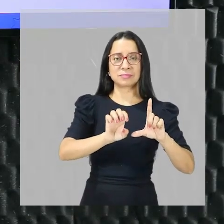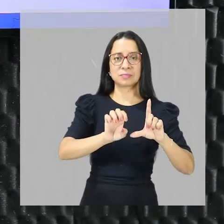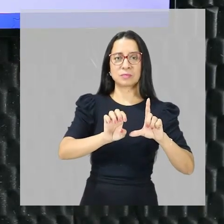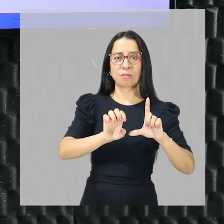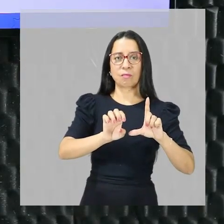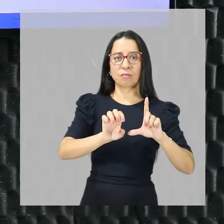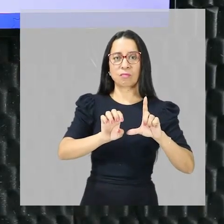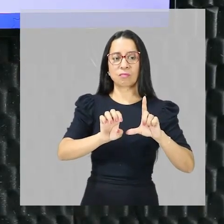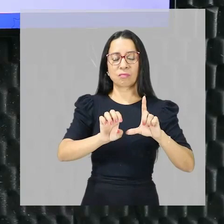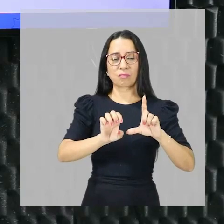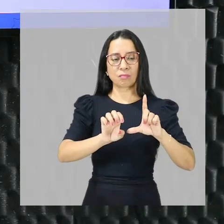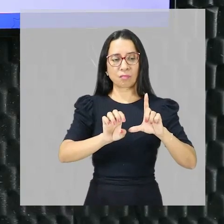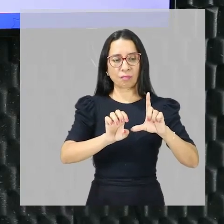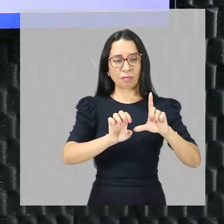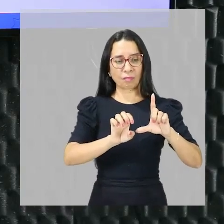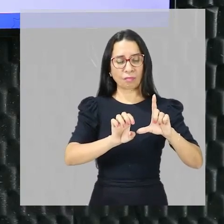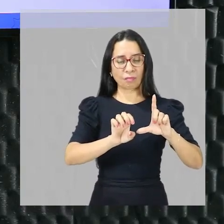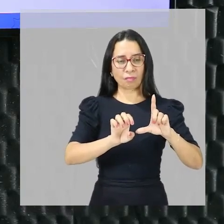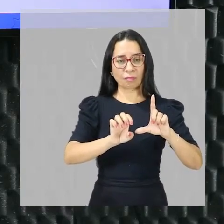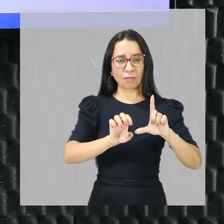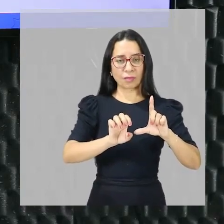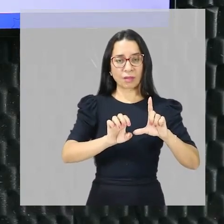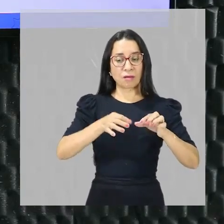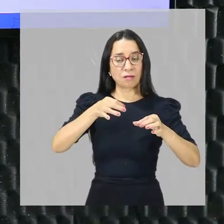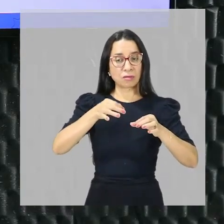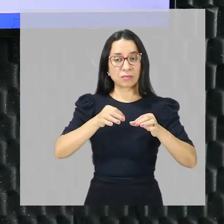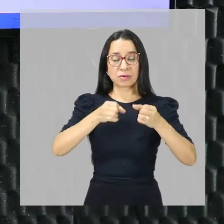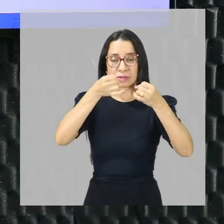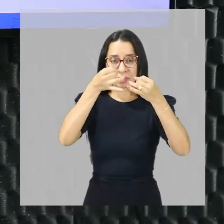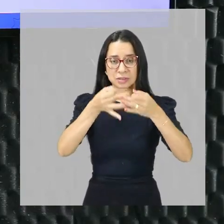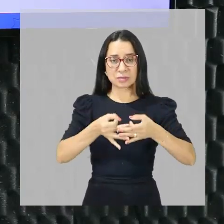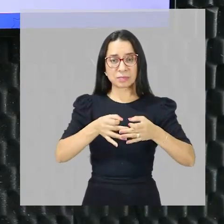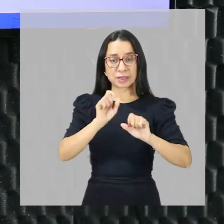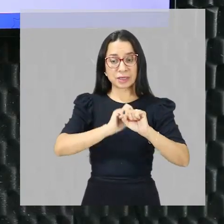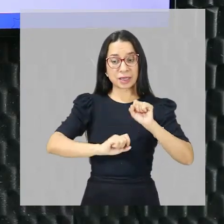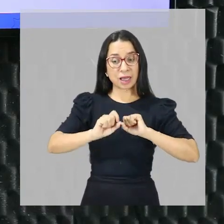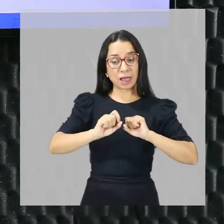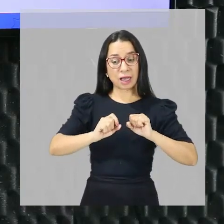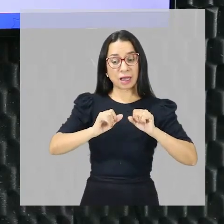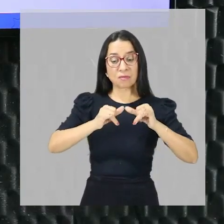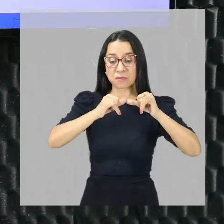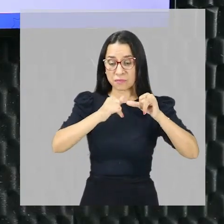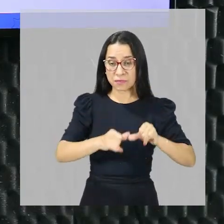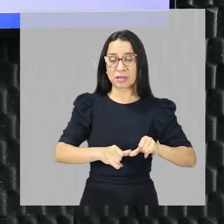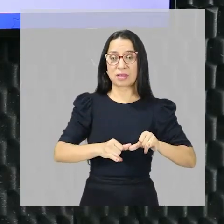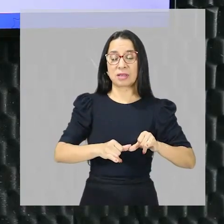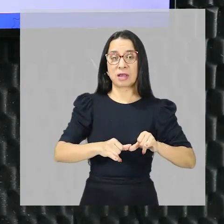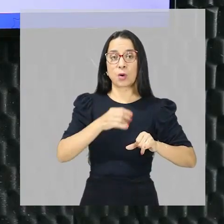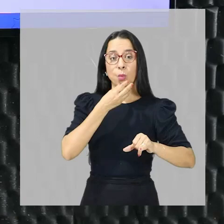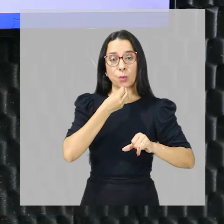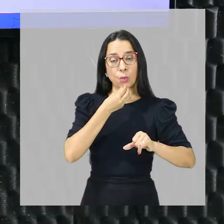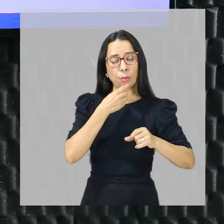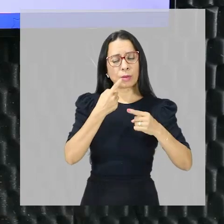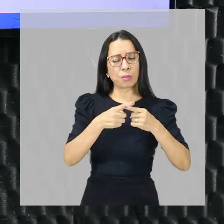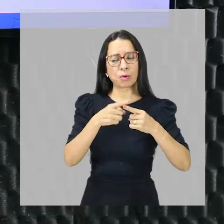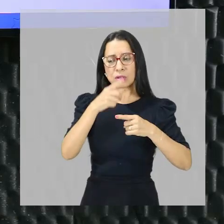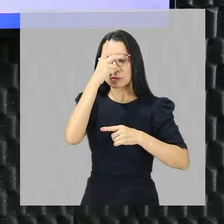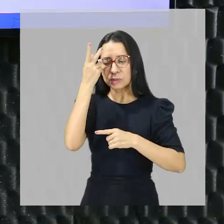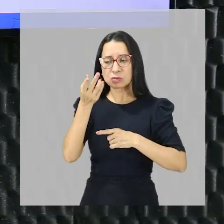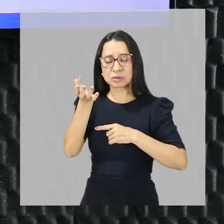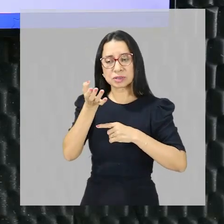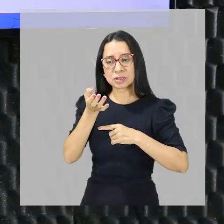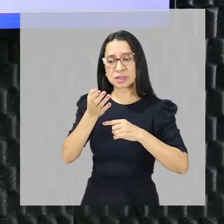drenagem eficiente ou clima ameno, que vai justificar a fixação dos homens. Ou seja, por que os homens querem morar nessa localidade? Qual